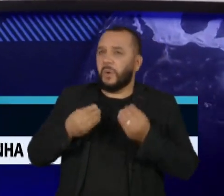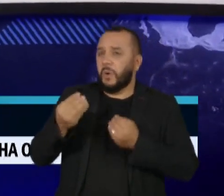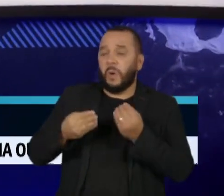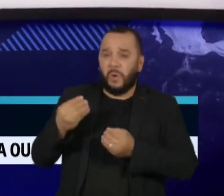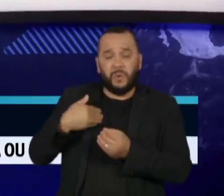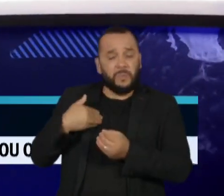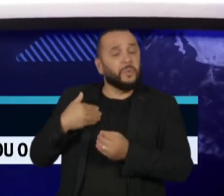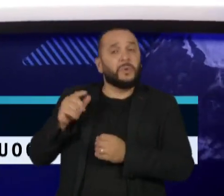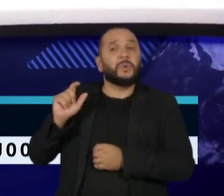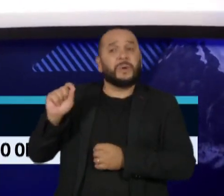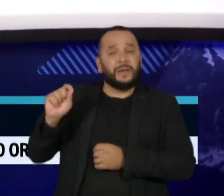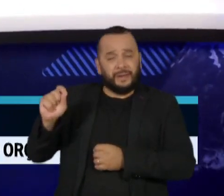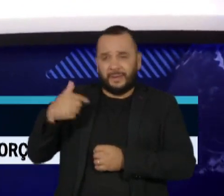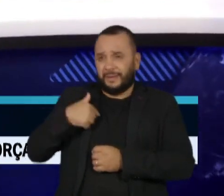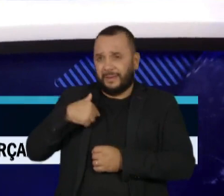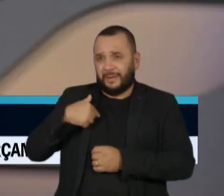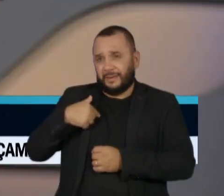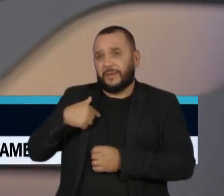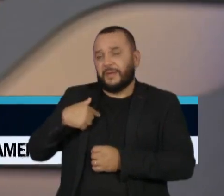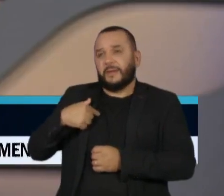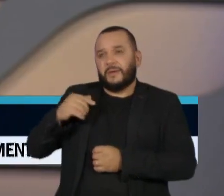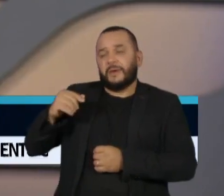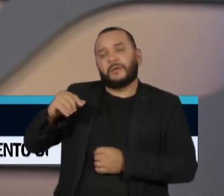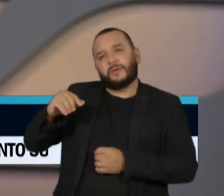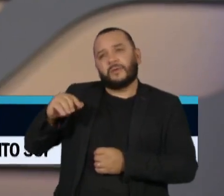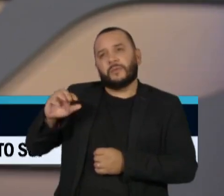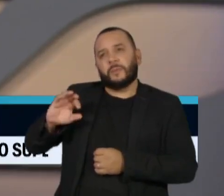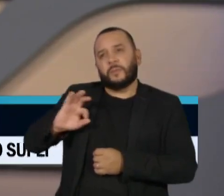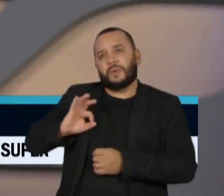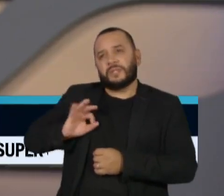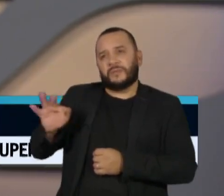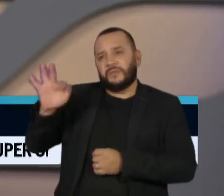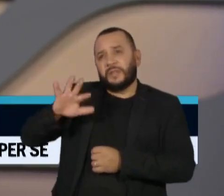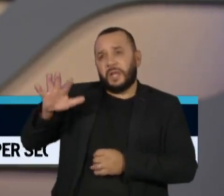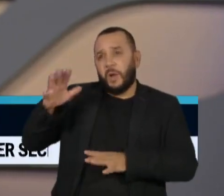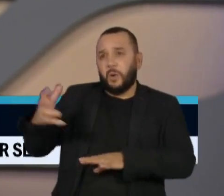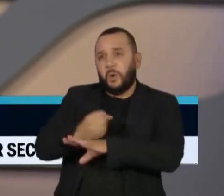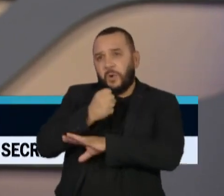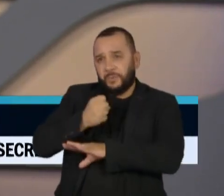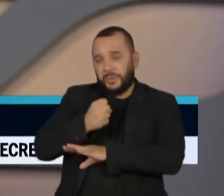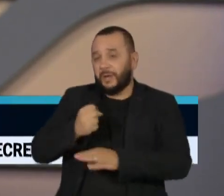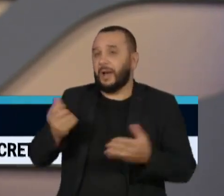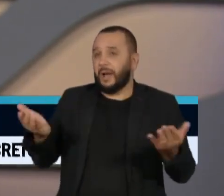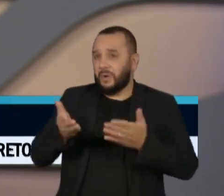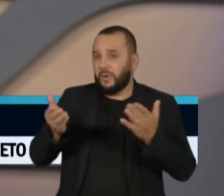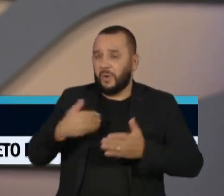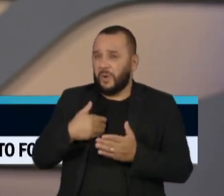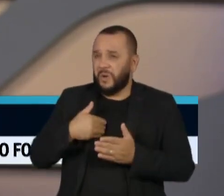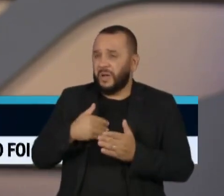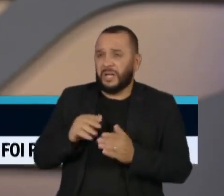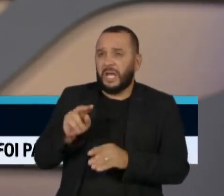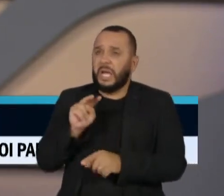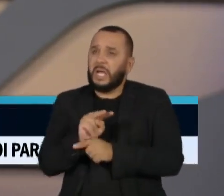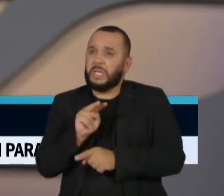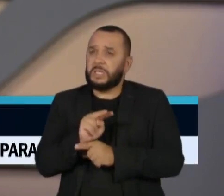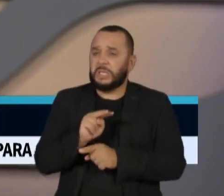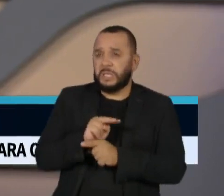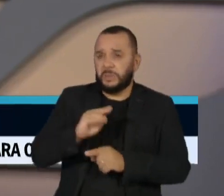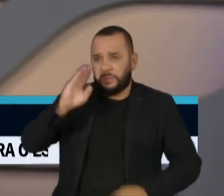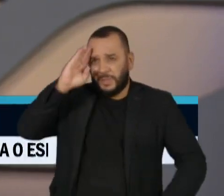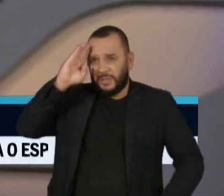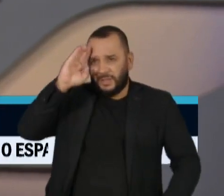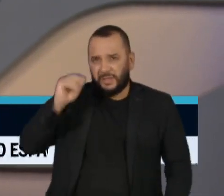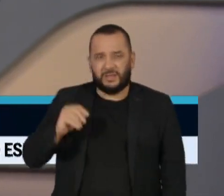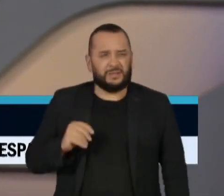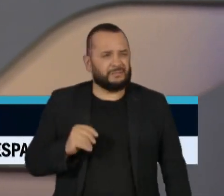militar são eufemismos de que olha de um fenômeno patológico mas